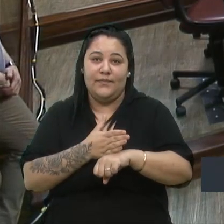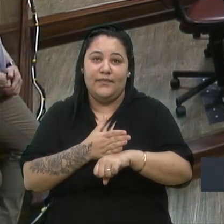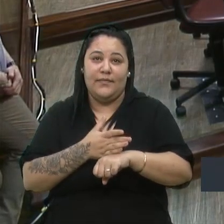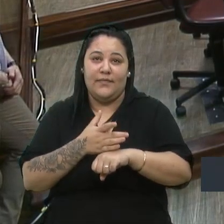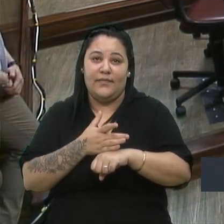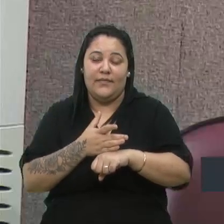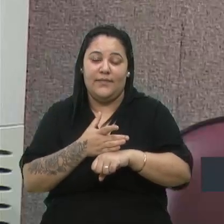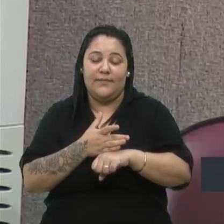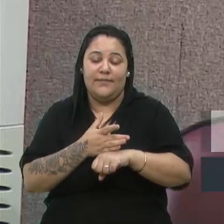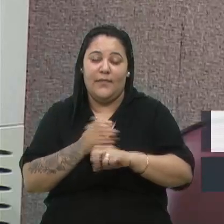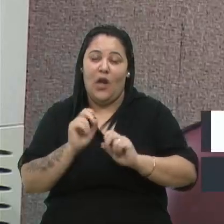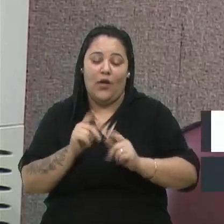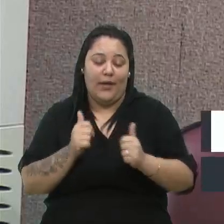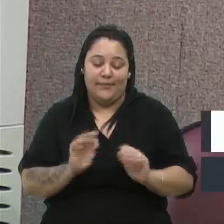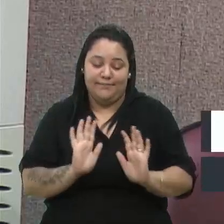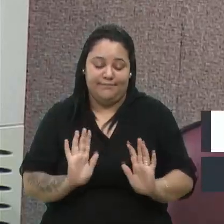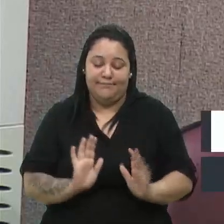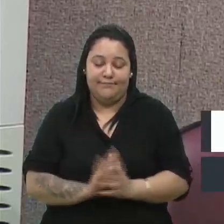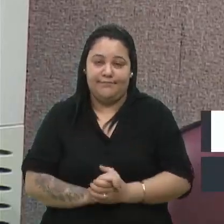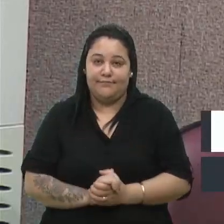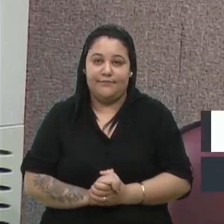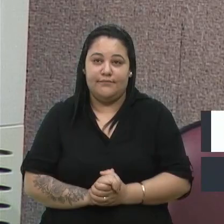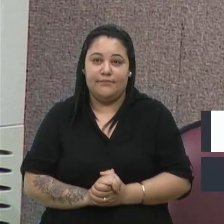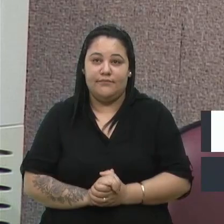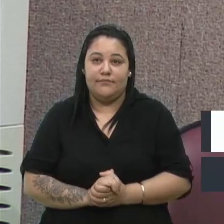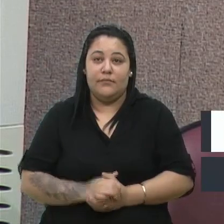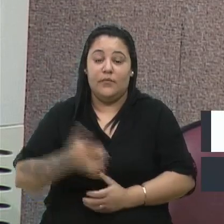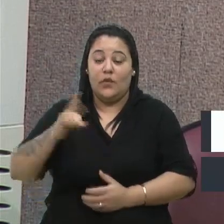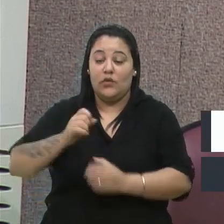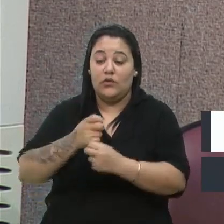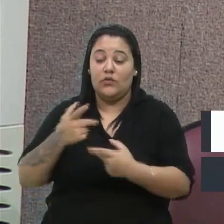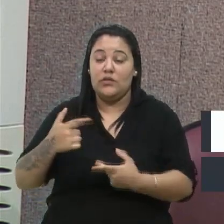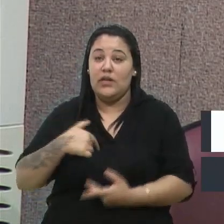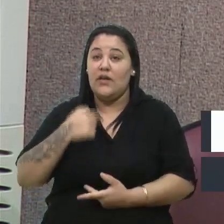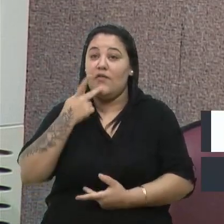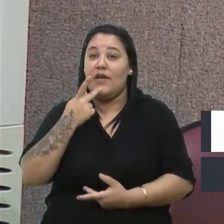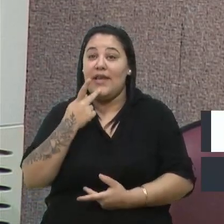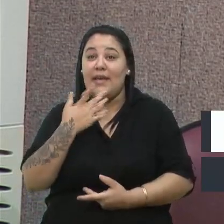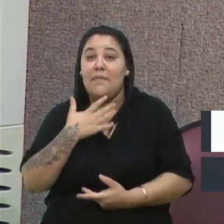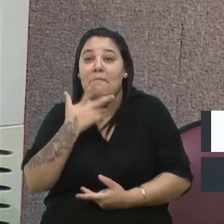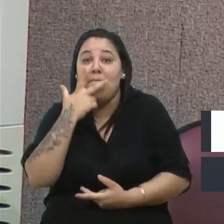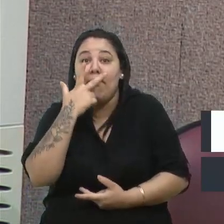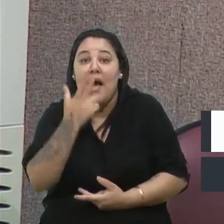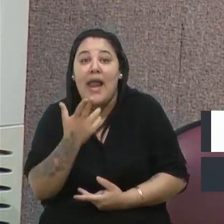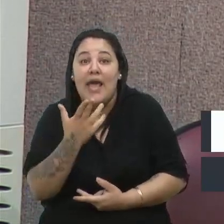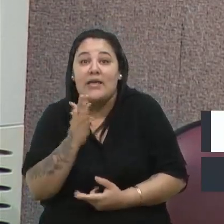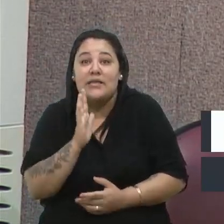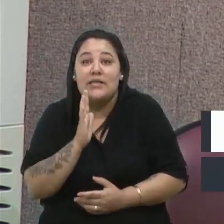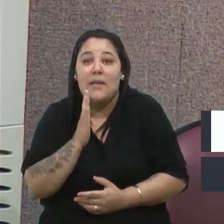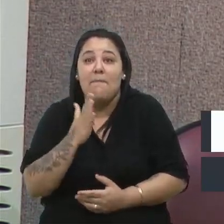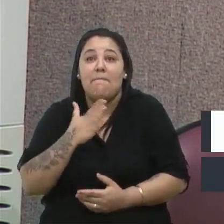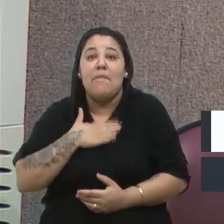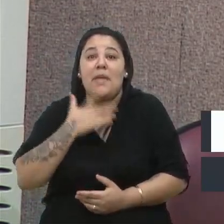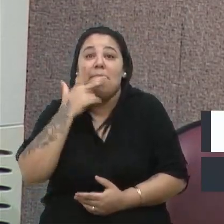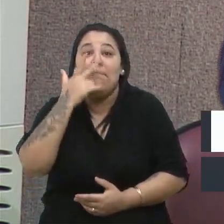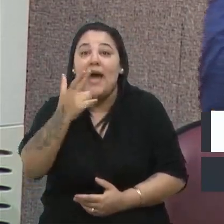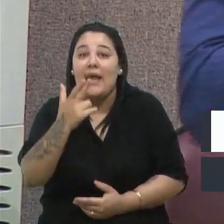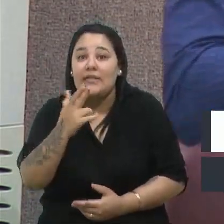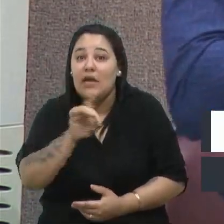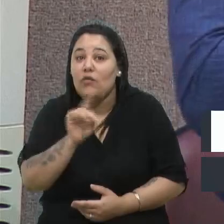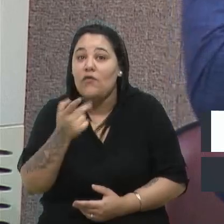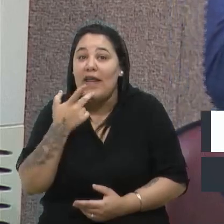certo. E outra coisa, eu falei que me parece que a esquerda protege o bandido. Me parece, eu não afirmei nada.